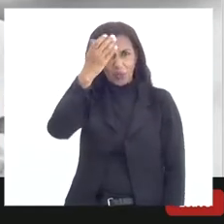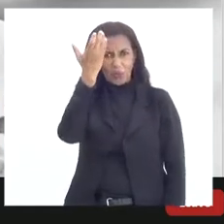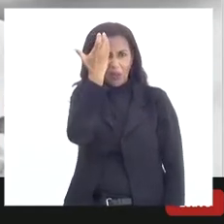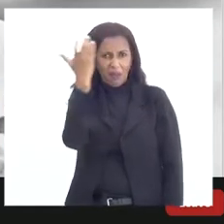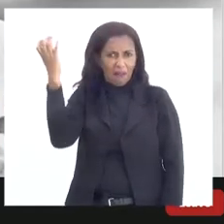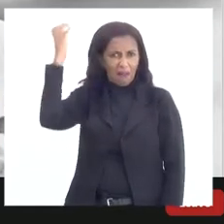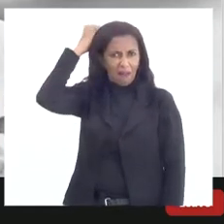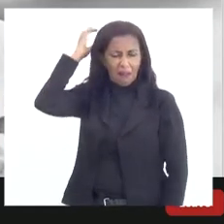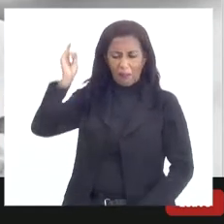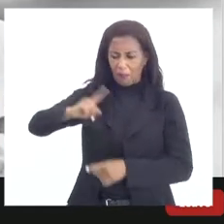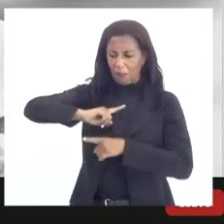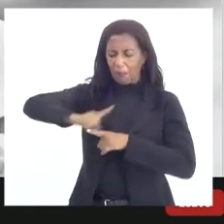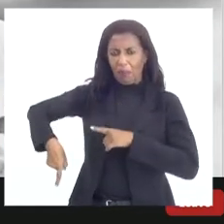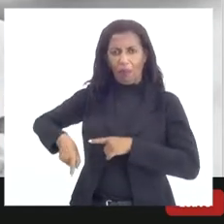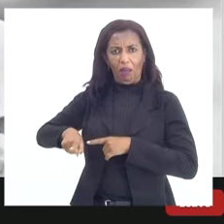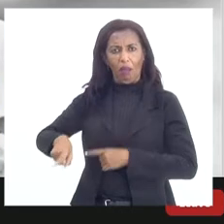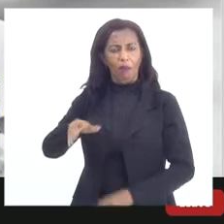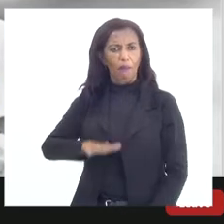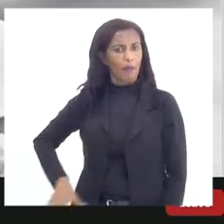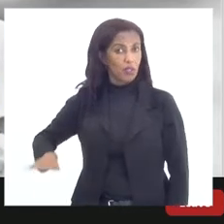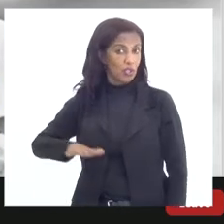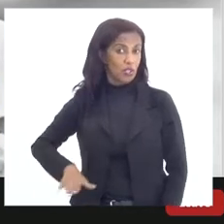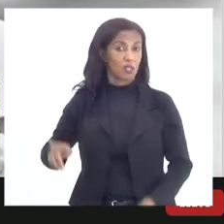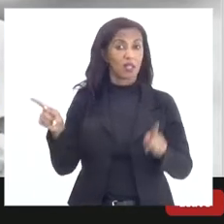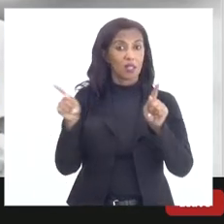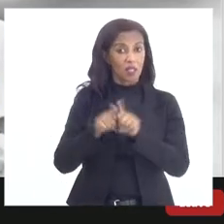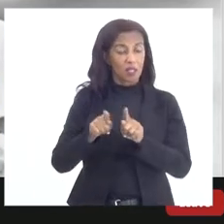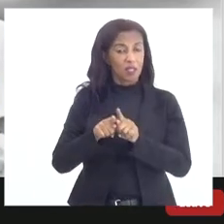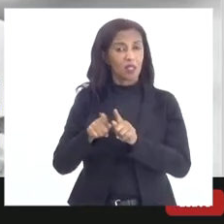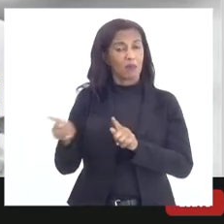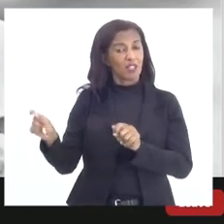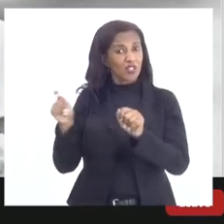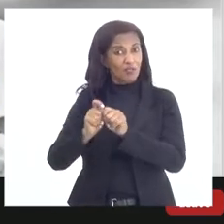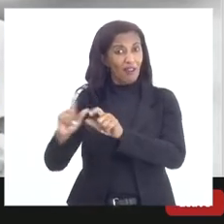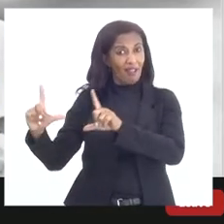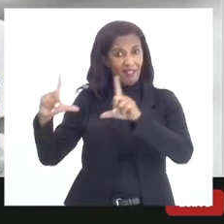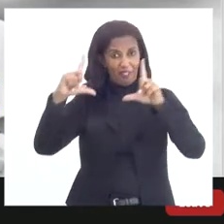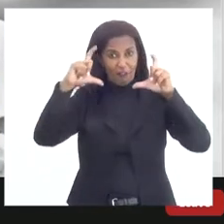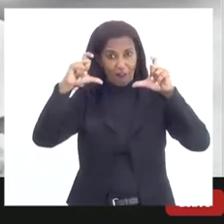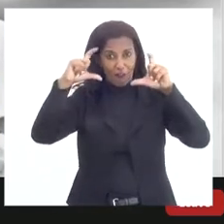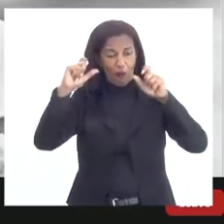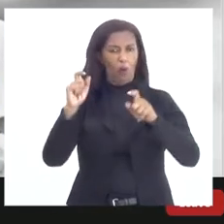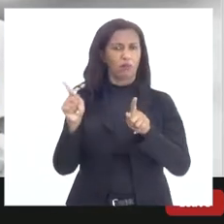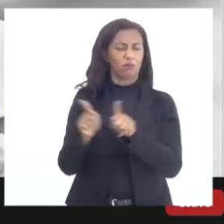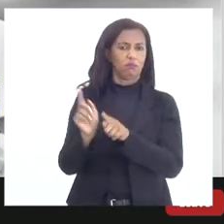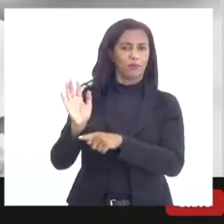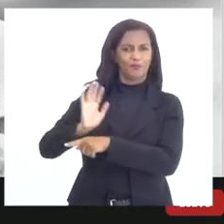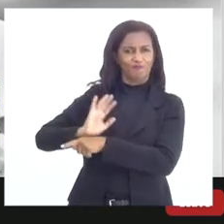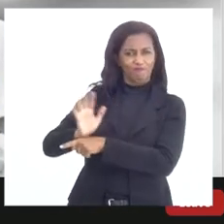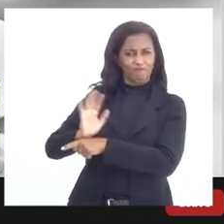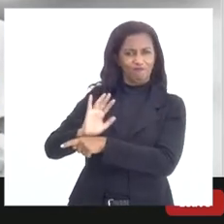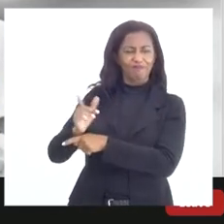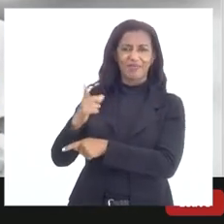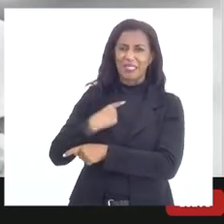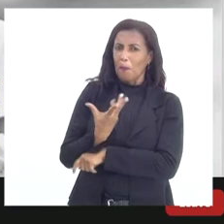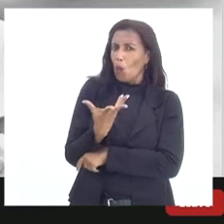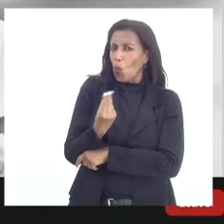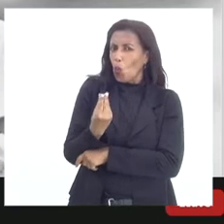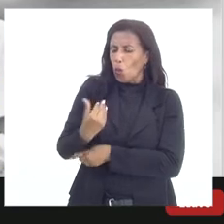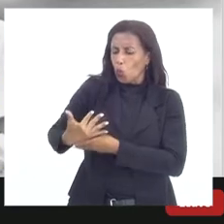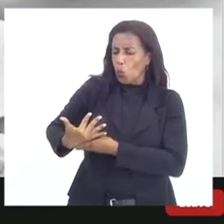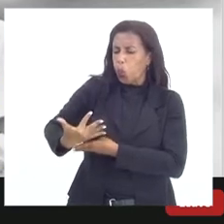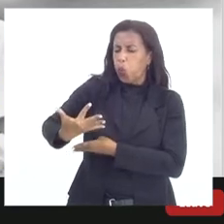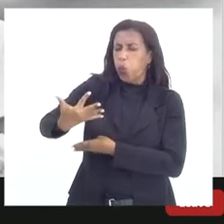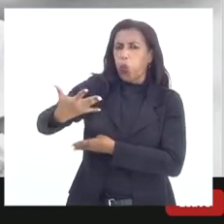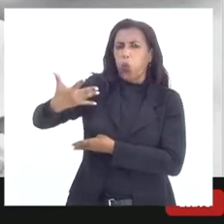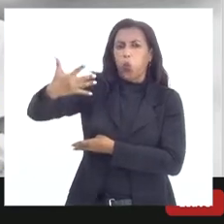essas crianças. E a gente também promove, faz essas fotografias e vídeos. A gente tem um acervo muito grande de vídeos. Um deles